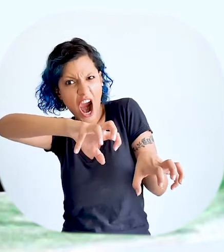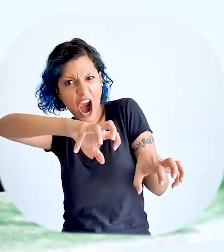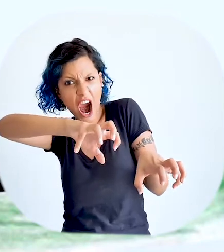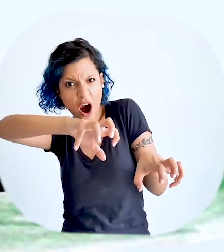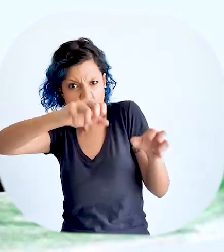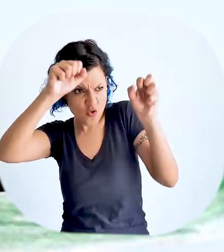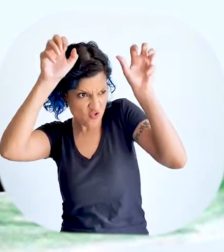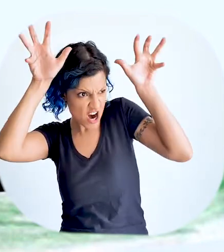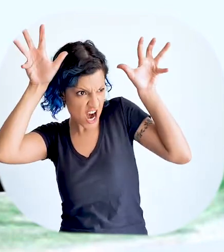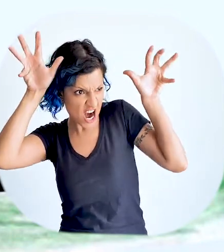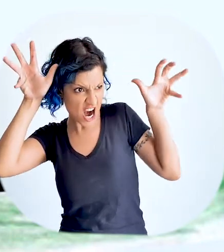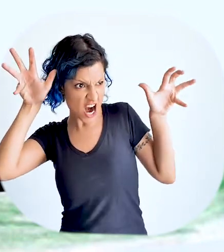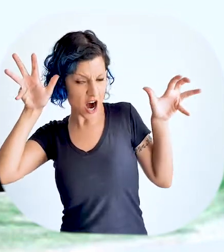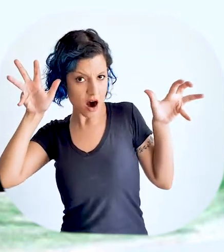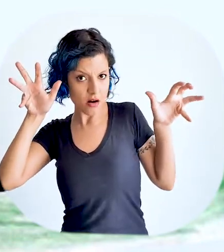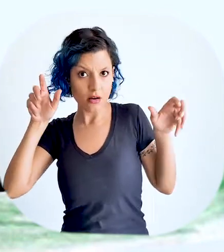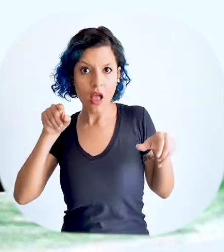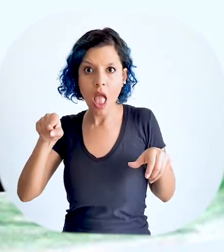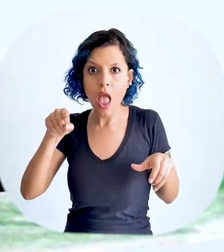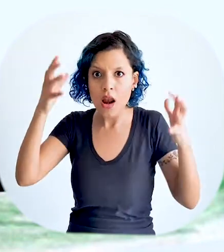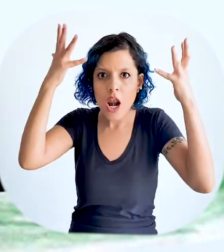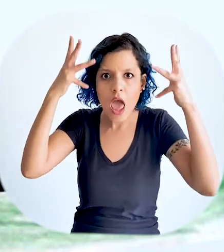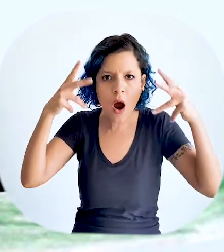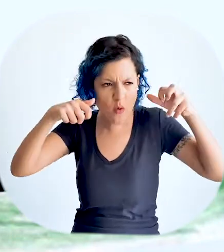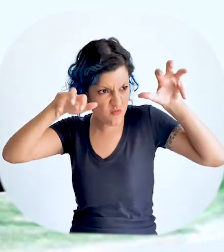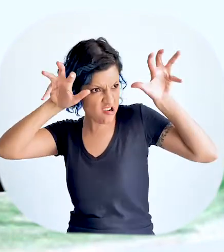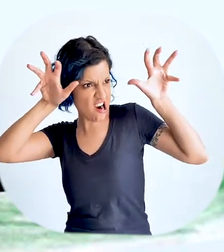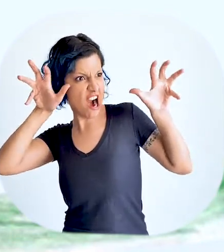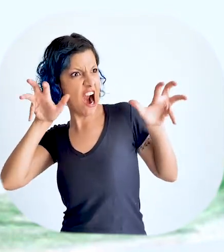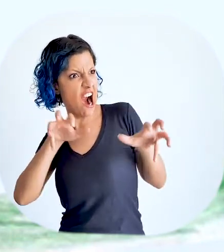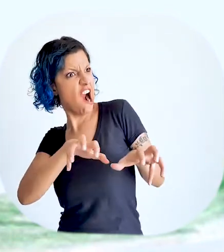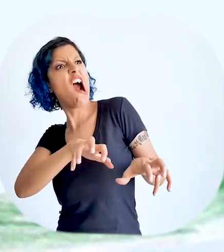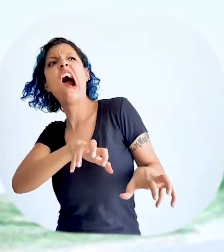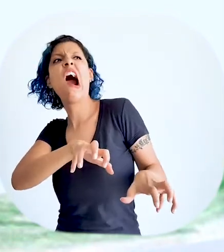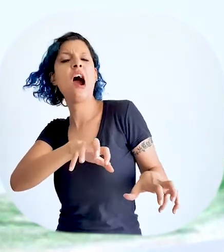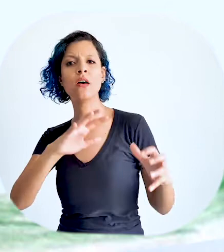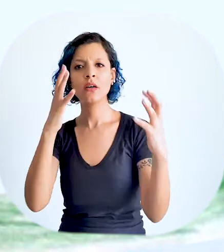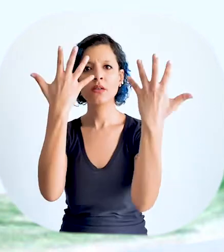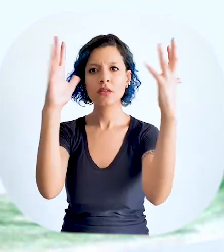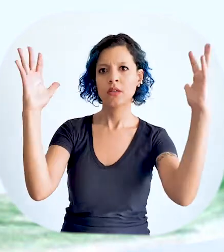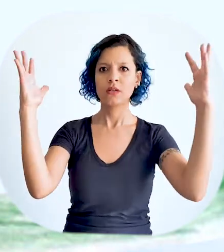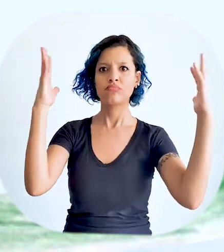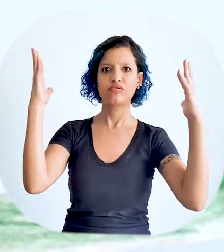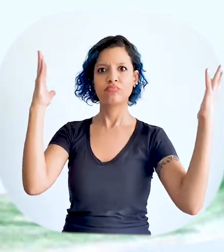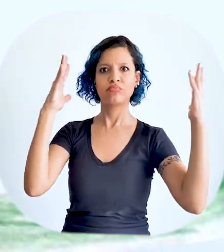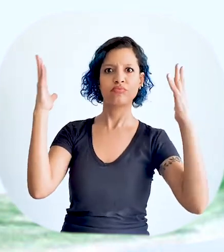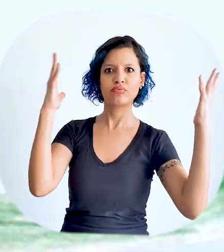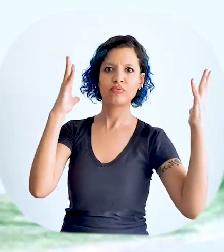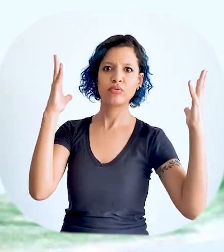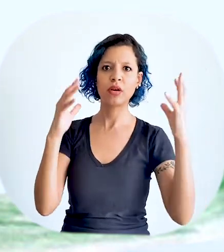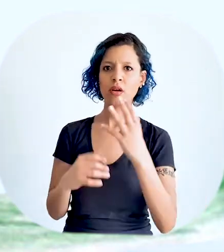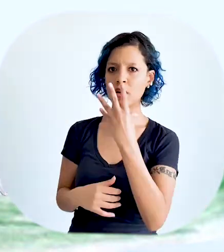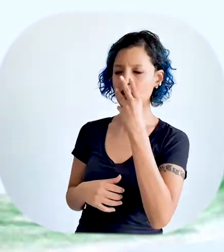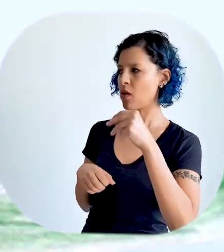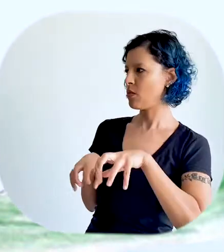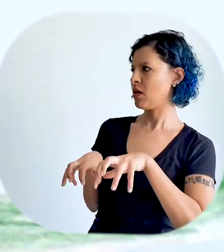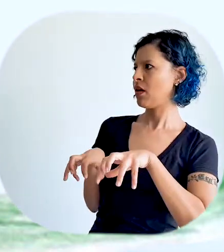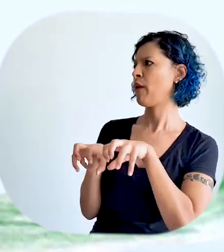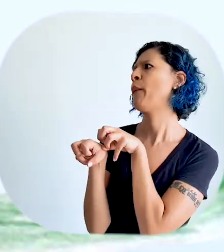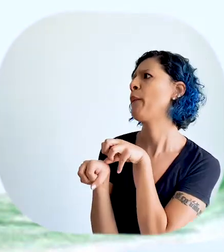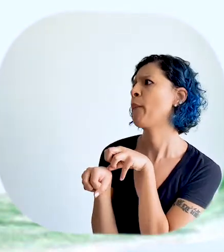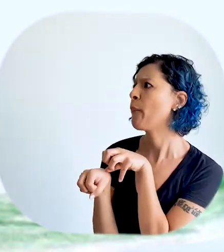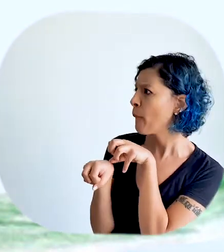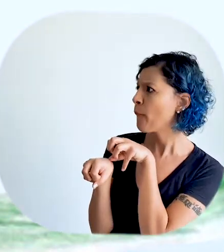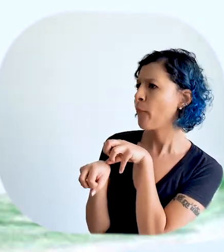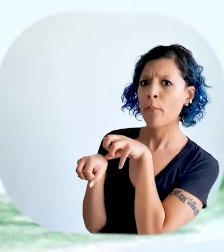Um rugido de Leonardo tremeu toda a floresta. E o lobo, com medo, tremeu